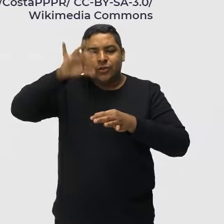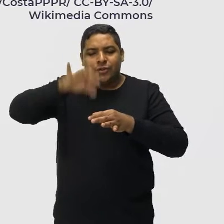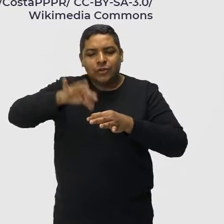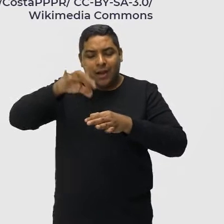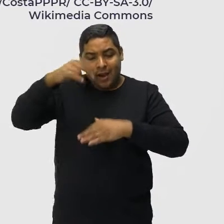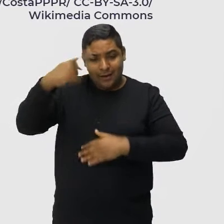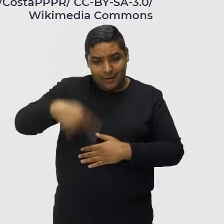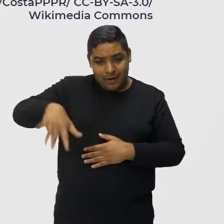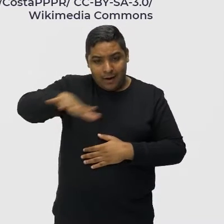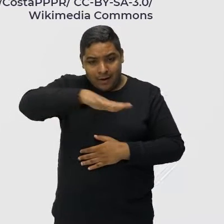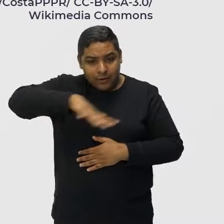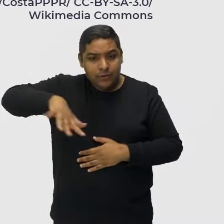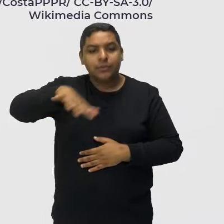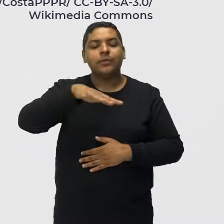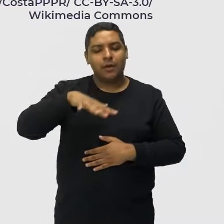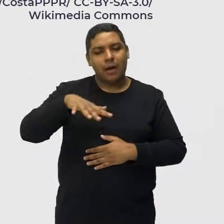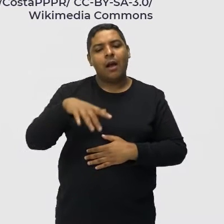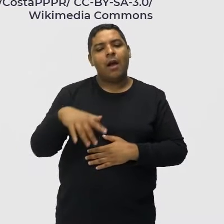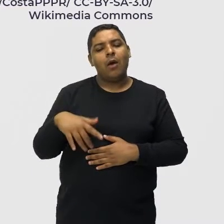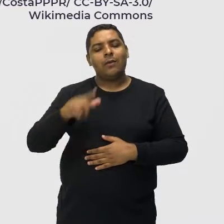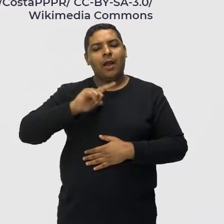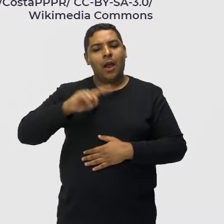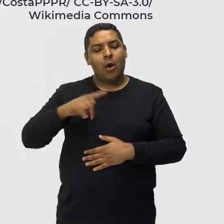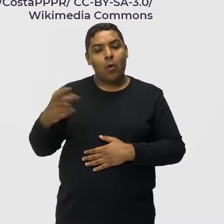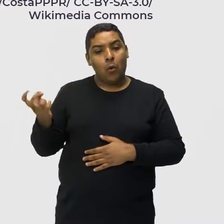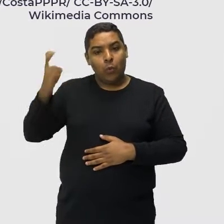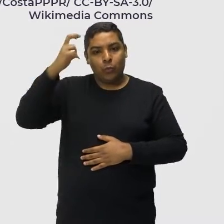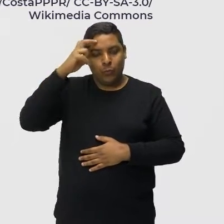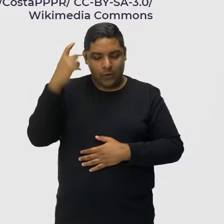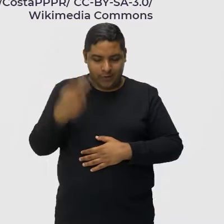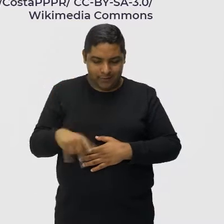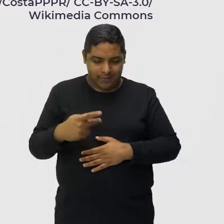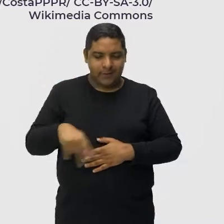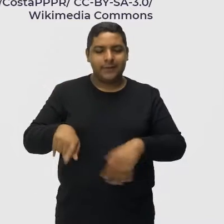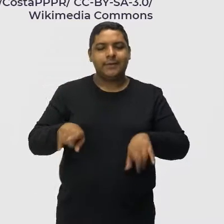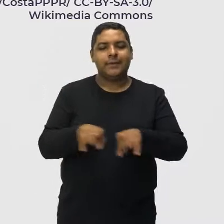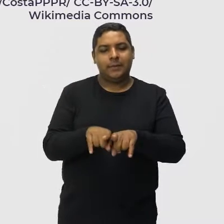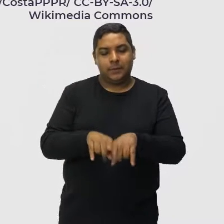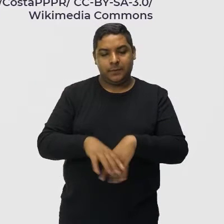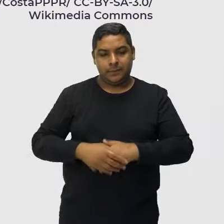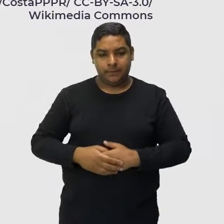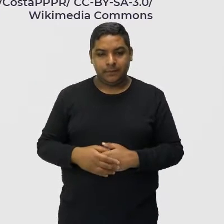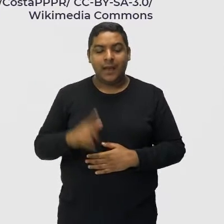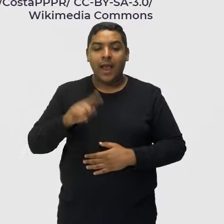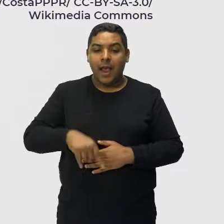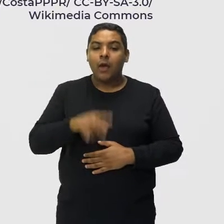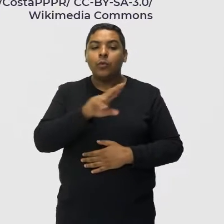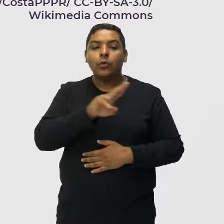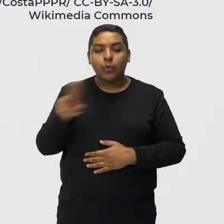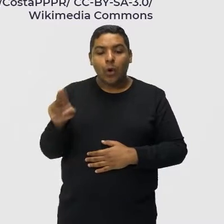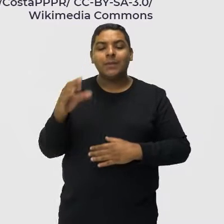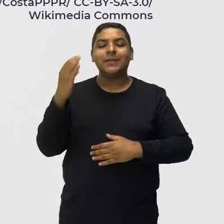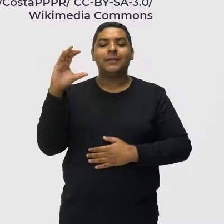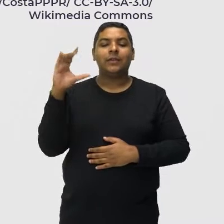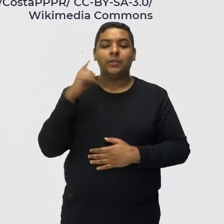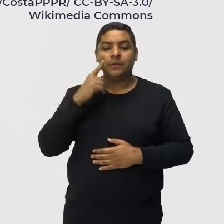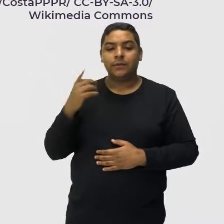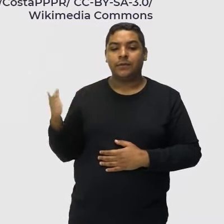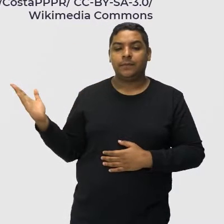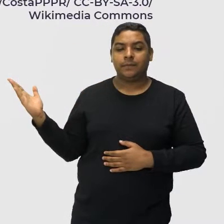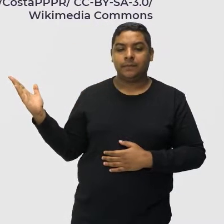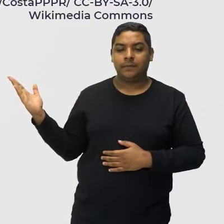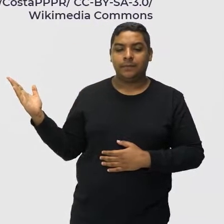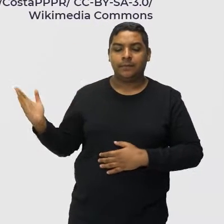da região, a questão do chá, tá? E aí o capim-santo, também chamado, esse é o nome científico, tá? Para quem gosta da biologia,